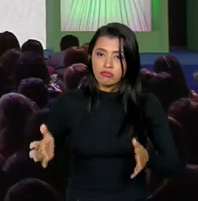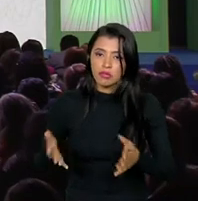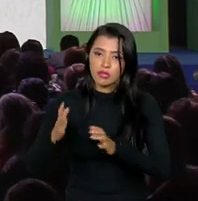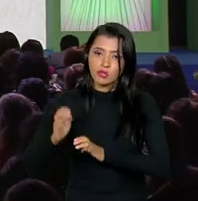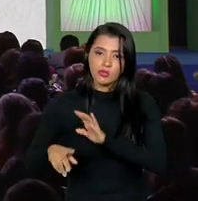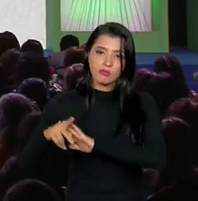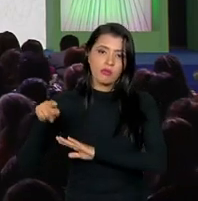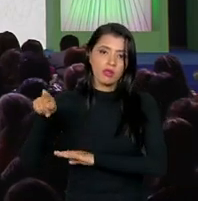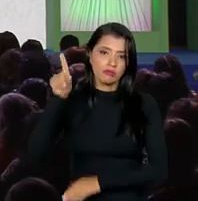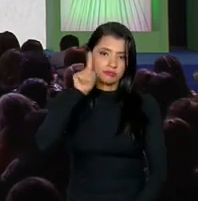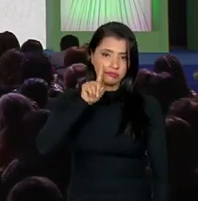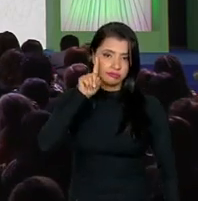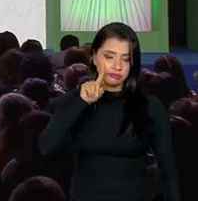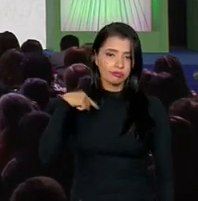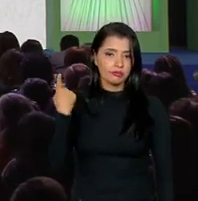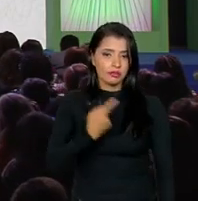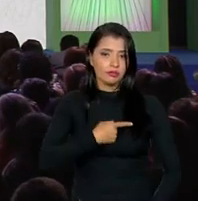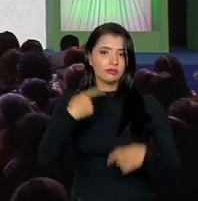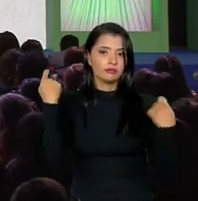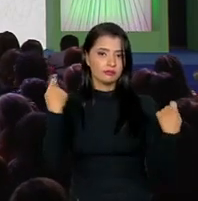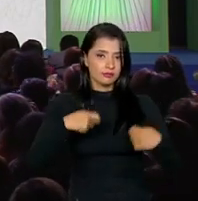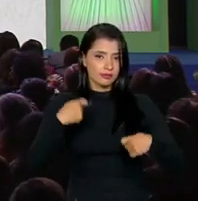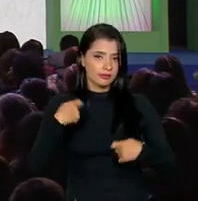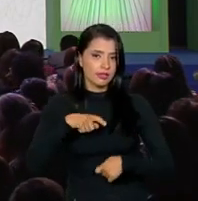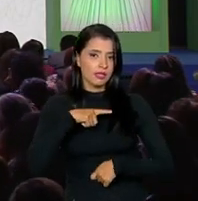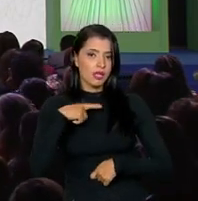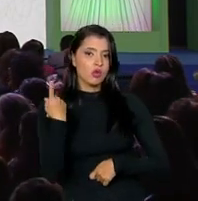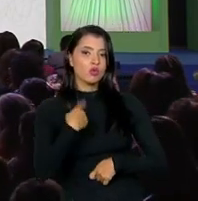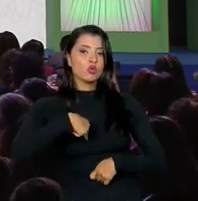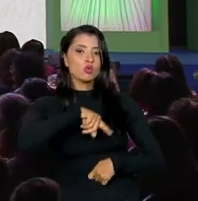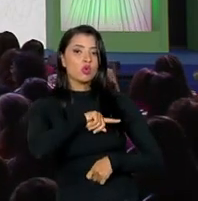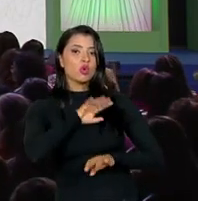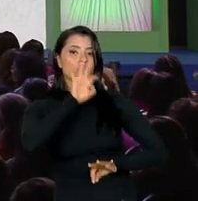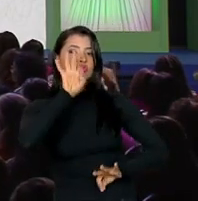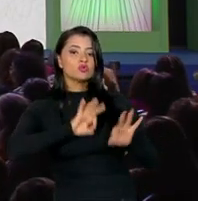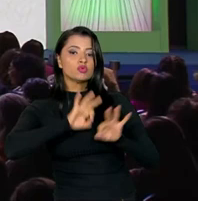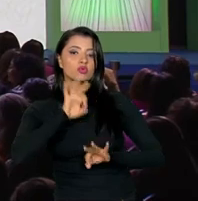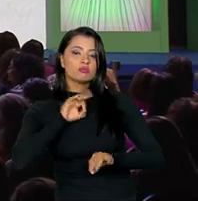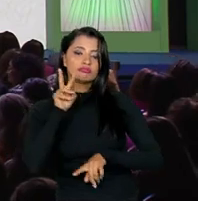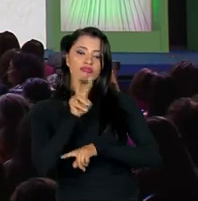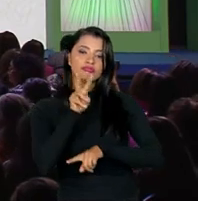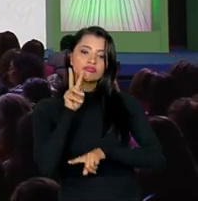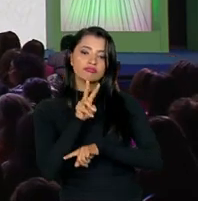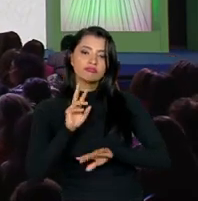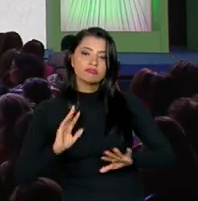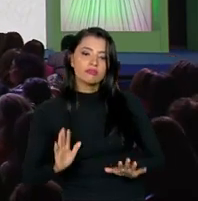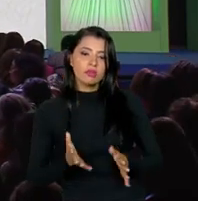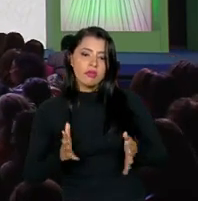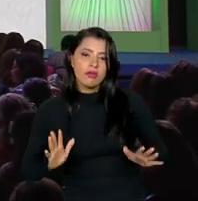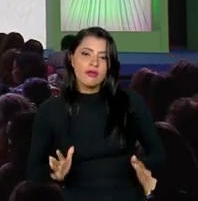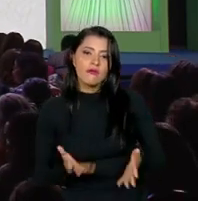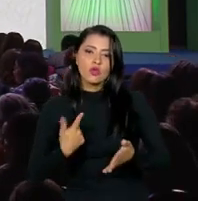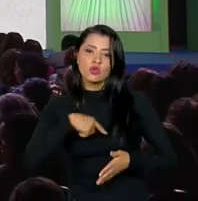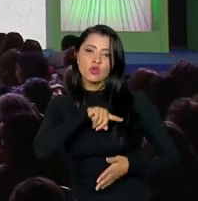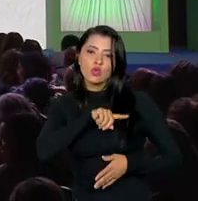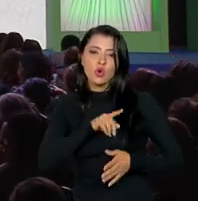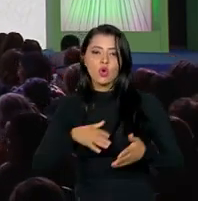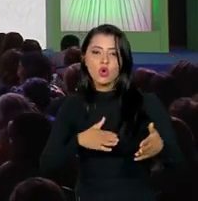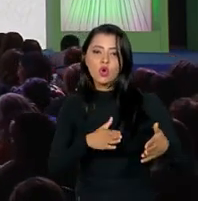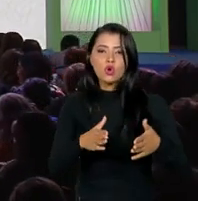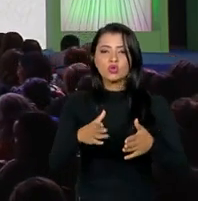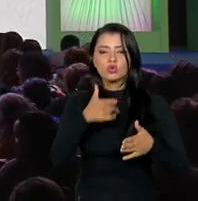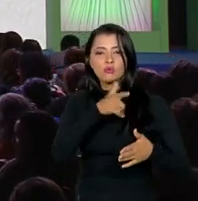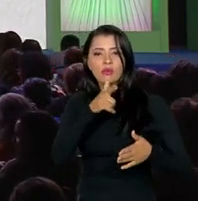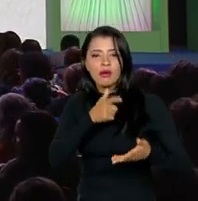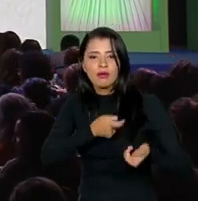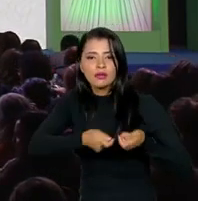dos Estados Unidos. Nós precisamos ter o nosso plano para proteger e incentivar os nossos caminhos